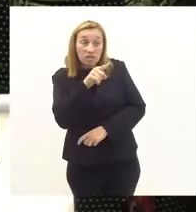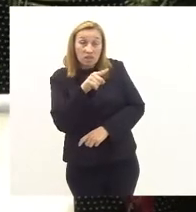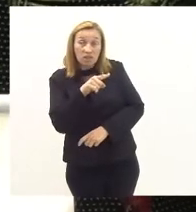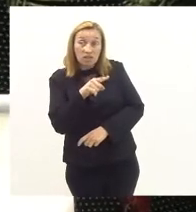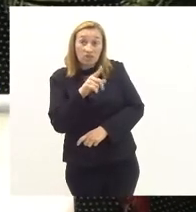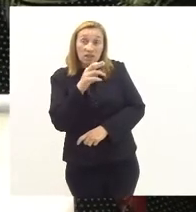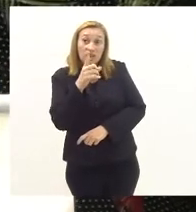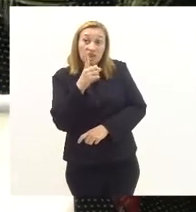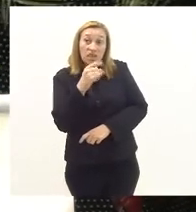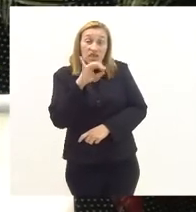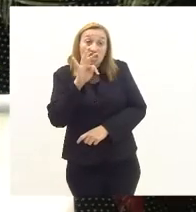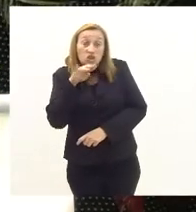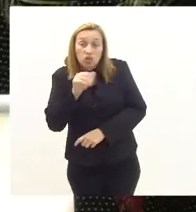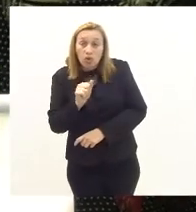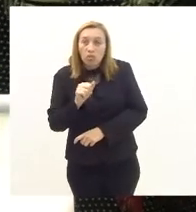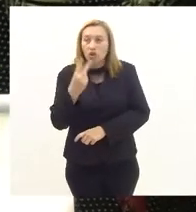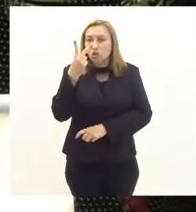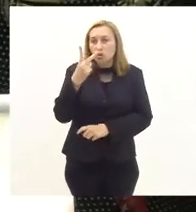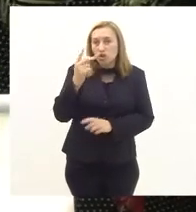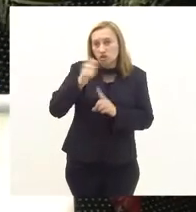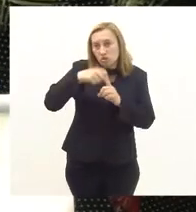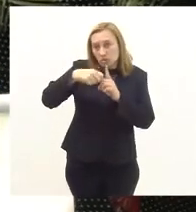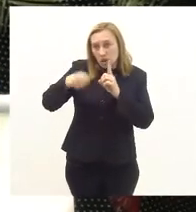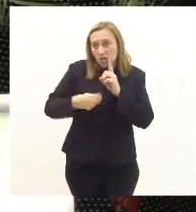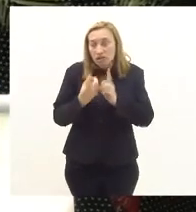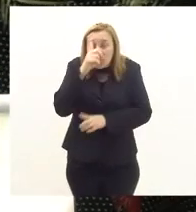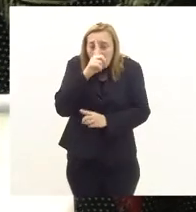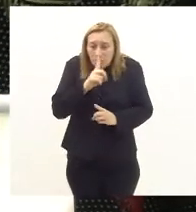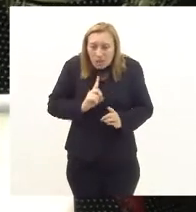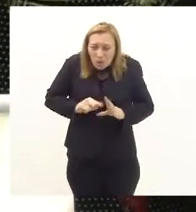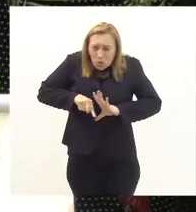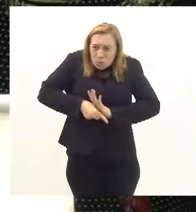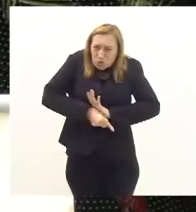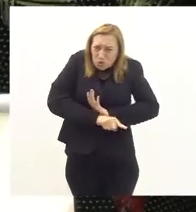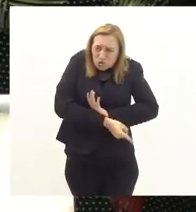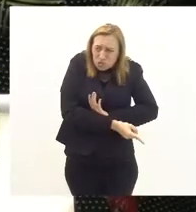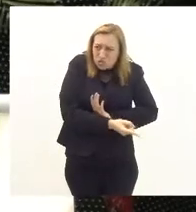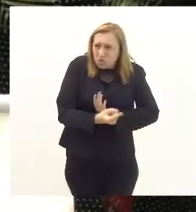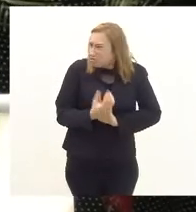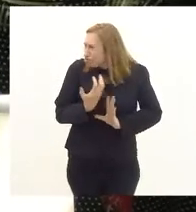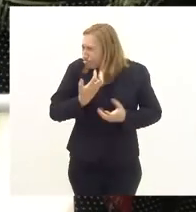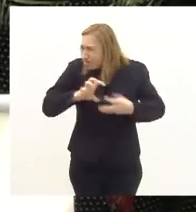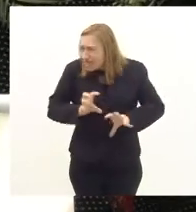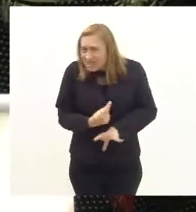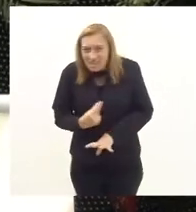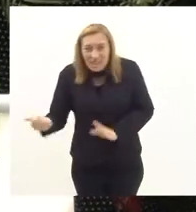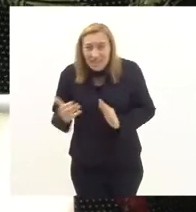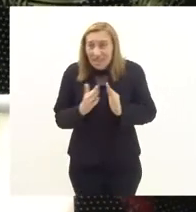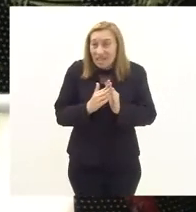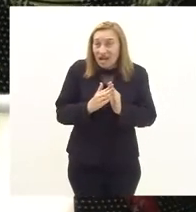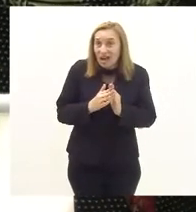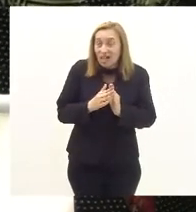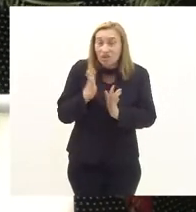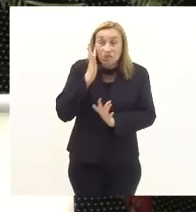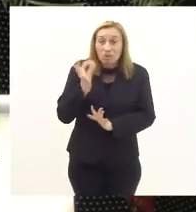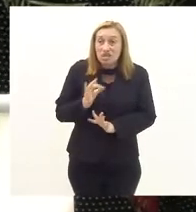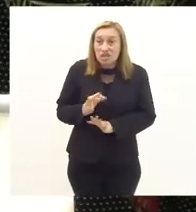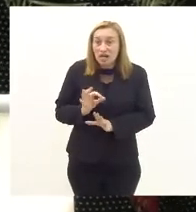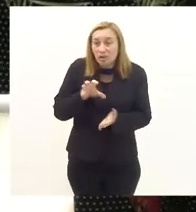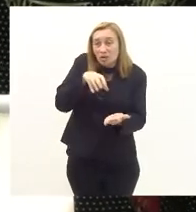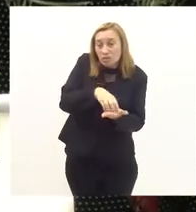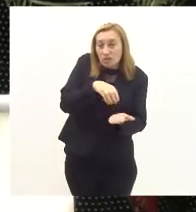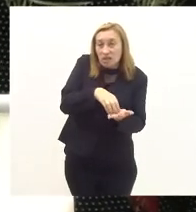sintomas. E eu fiquei durante 2 meses em depressão profunda, dentro de casa, não queria sair e tudo mais. Não sabia da existência do Centro